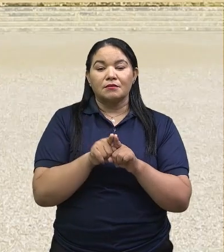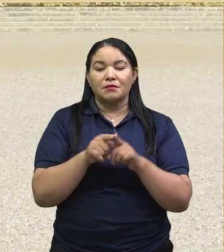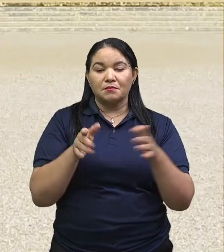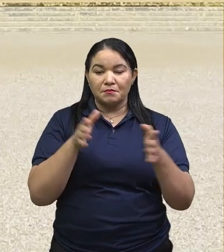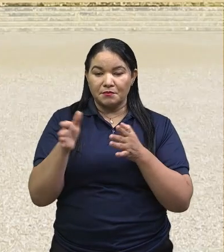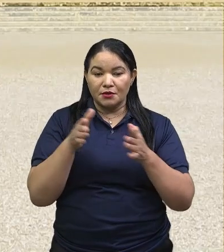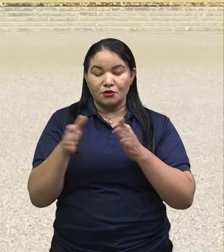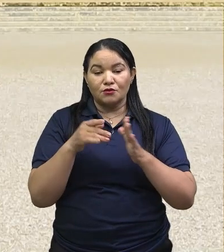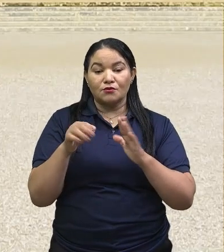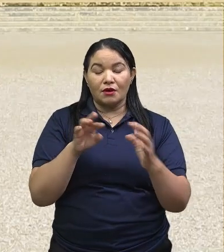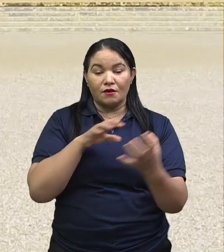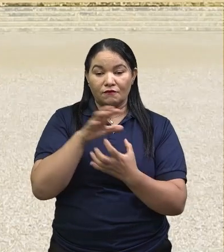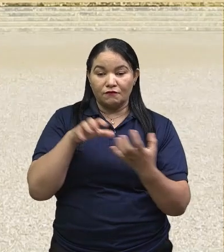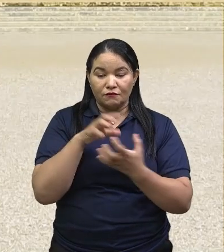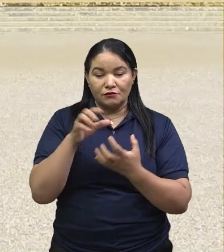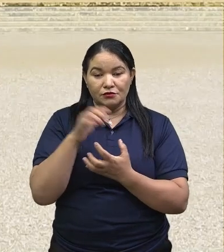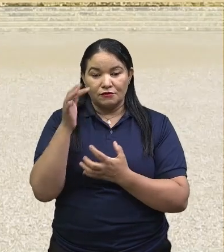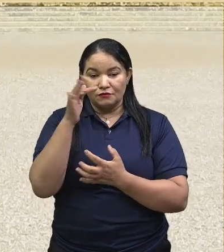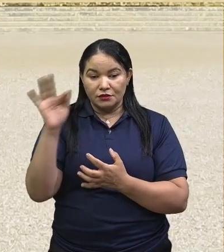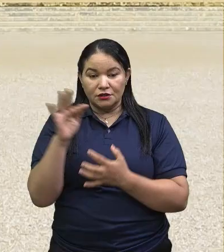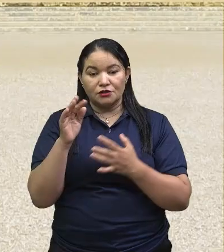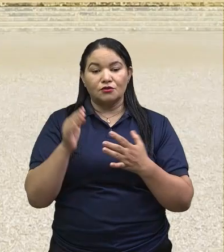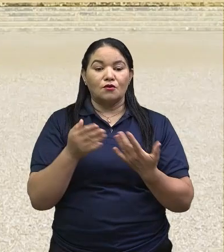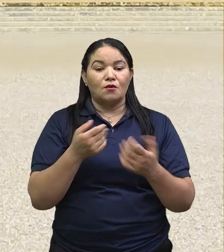Revolução Francesa, que ocorreu entre